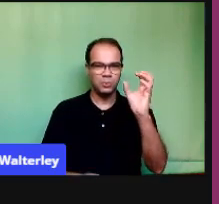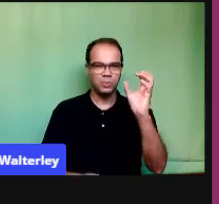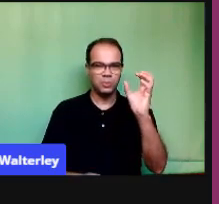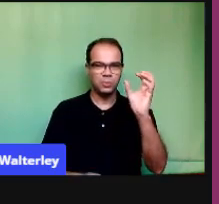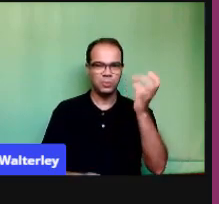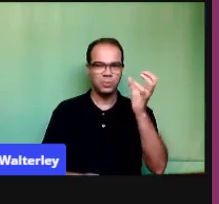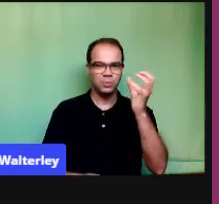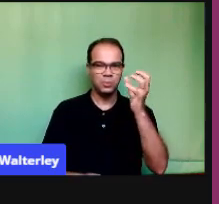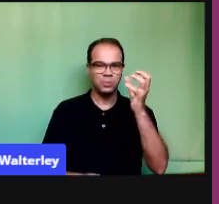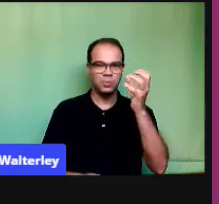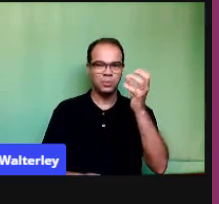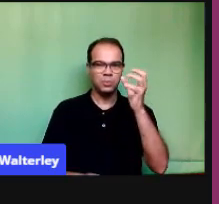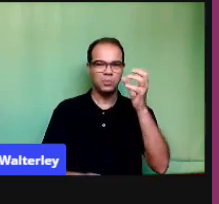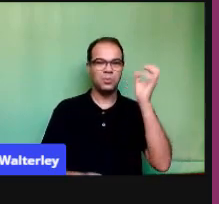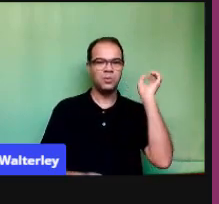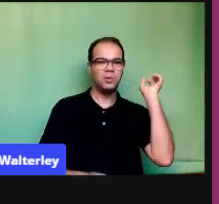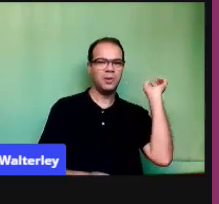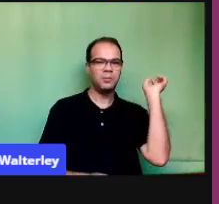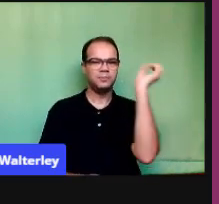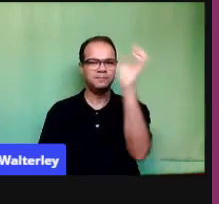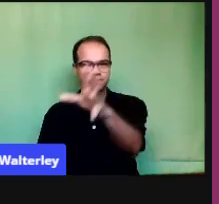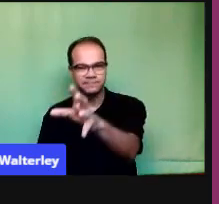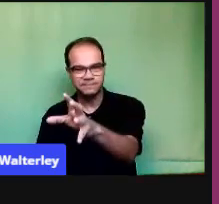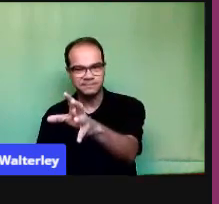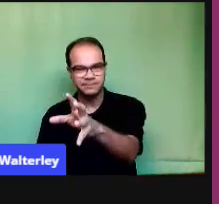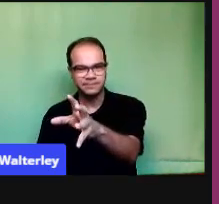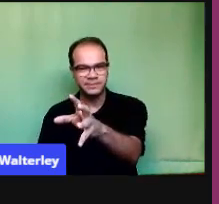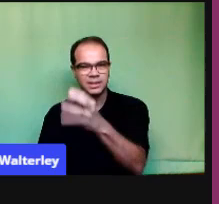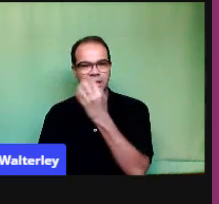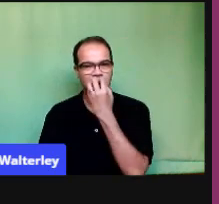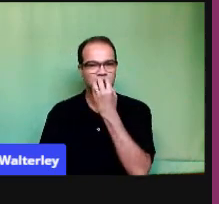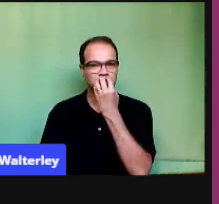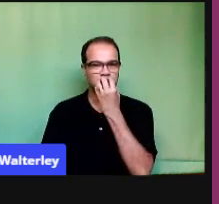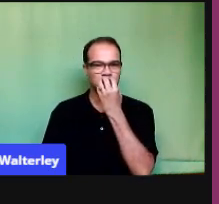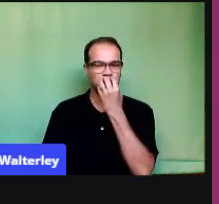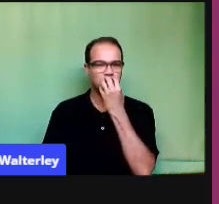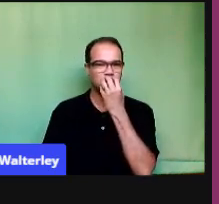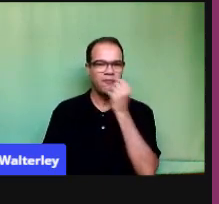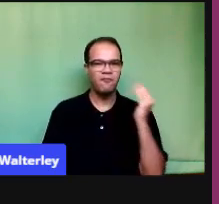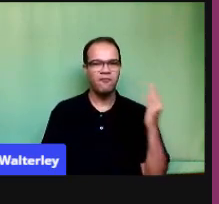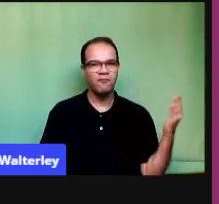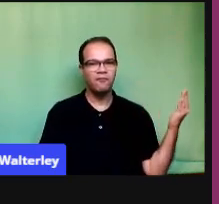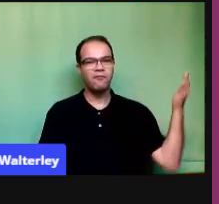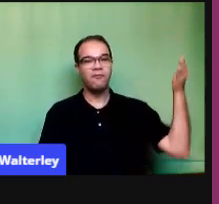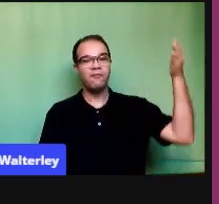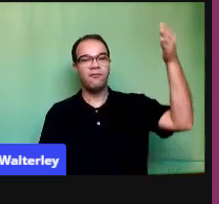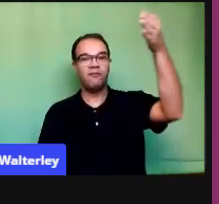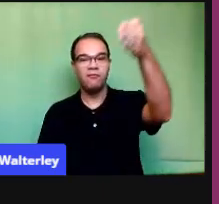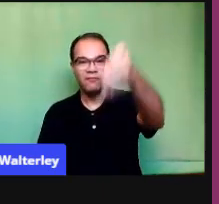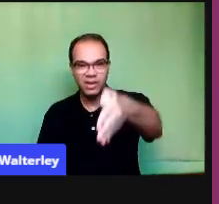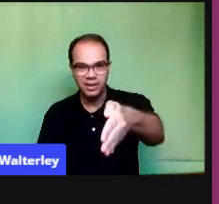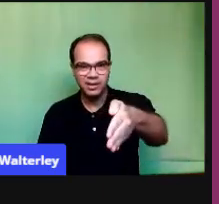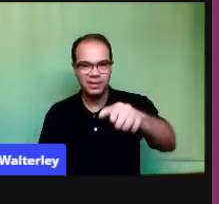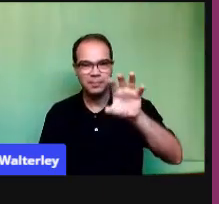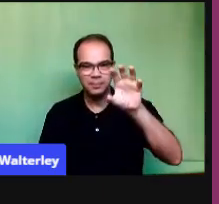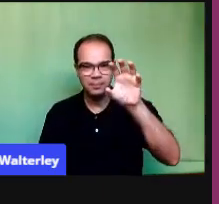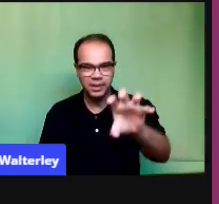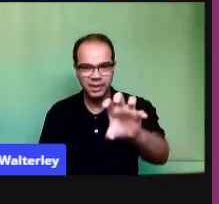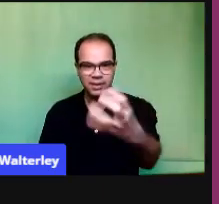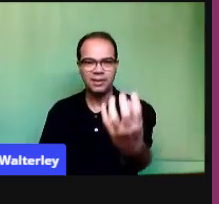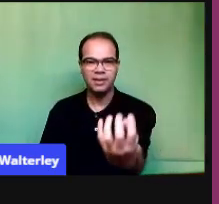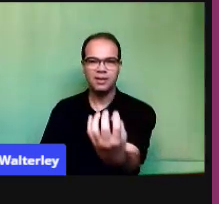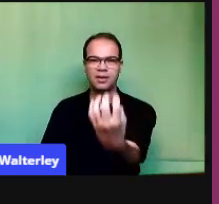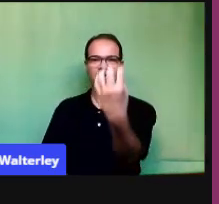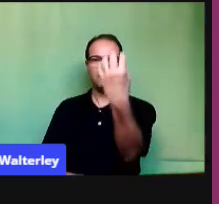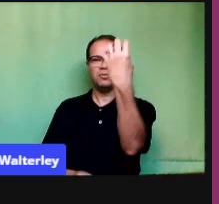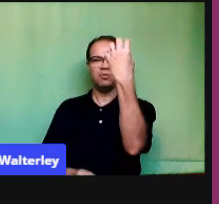o cachorro traz a bolinha, né? E isso é com um cachorro de apartamento, né? É um